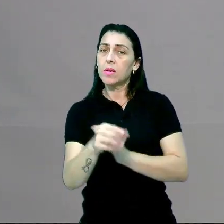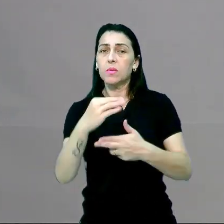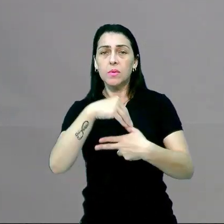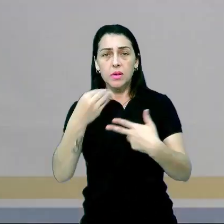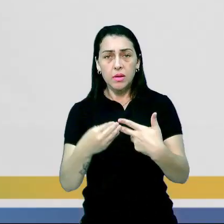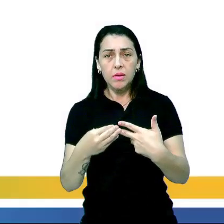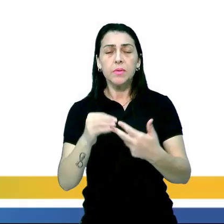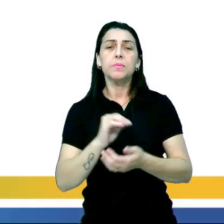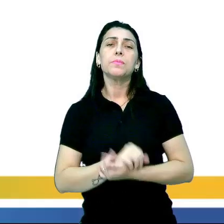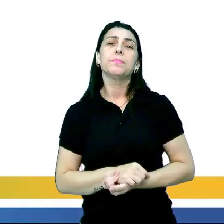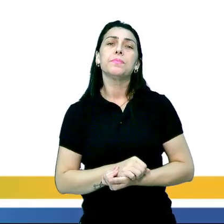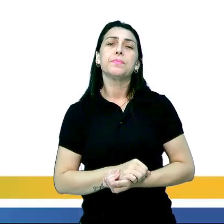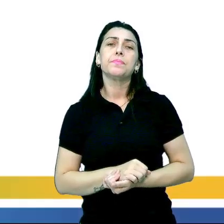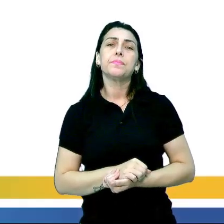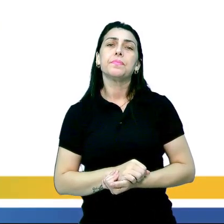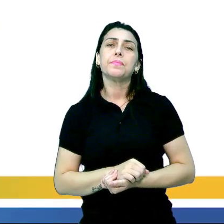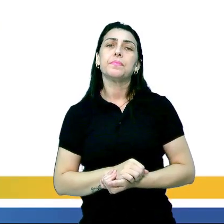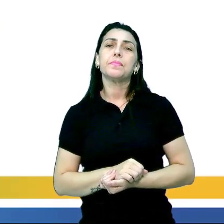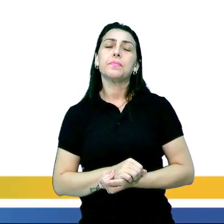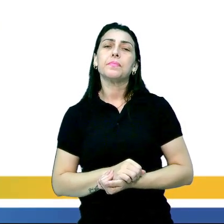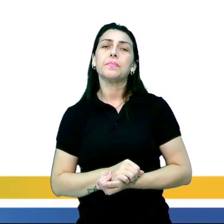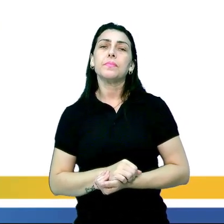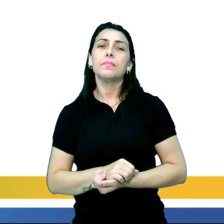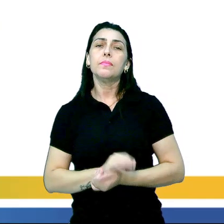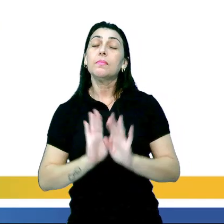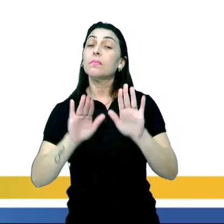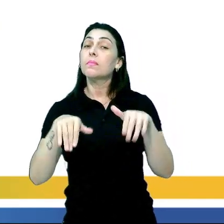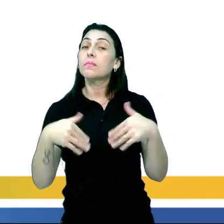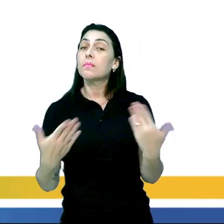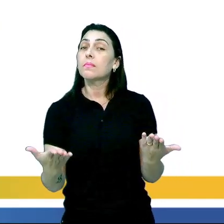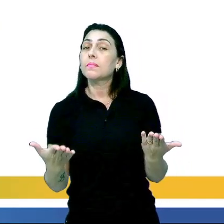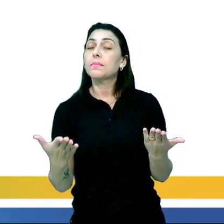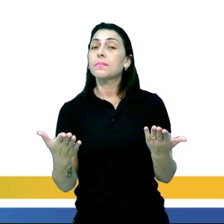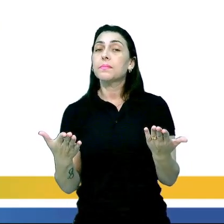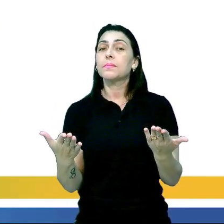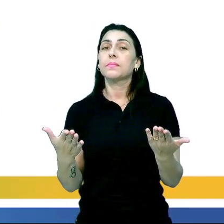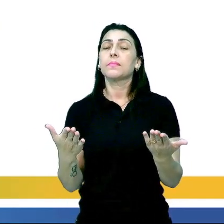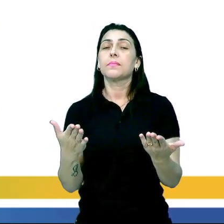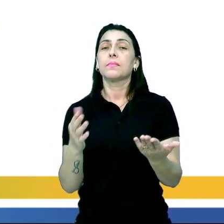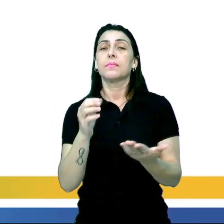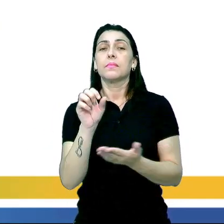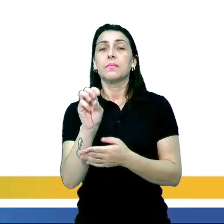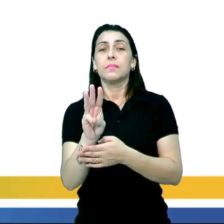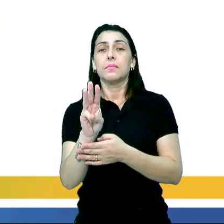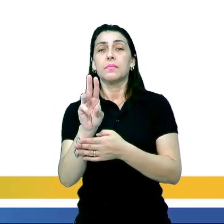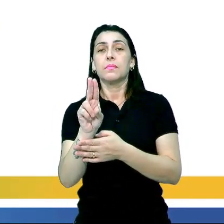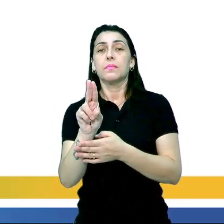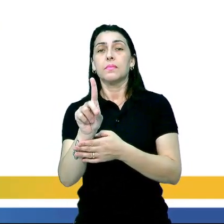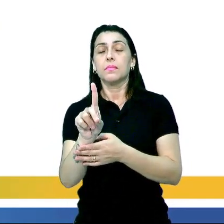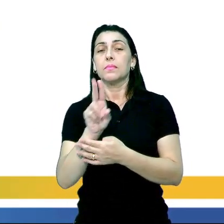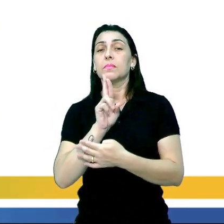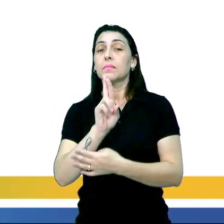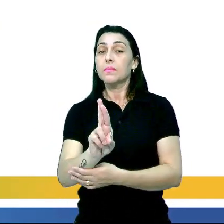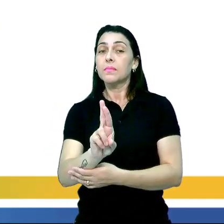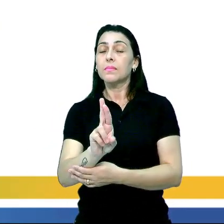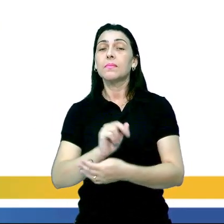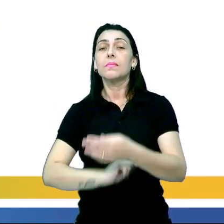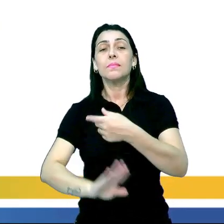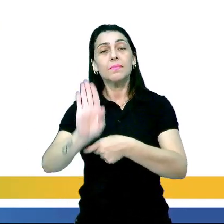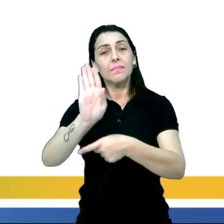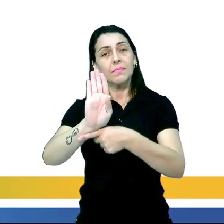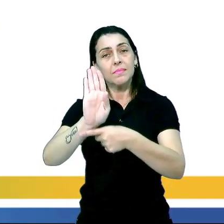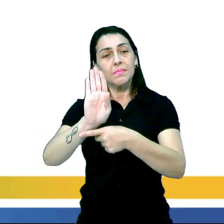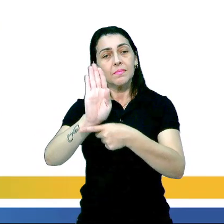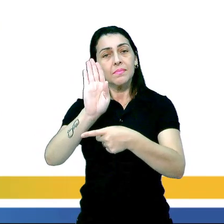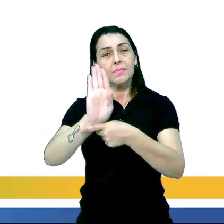no Enem? E aí? Qual delas? 3, 2, 1.